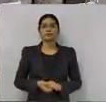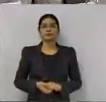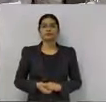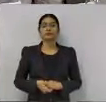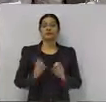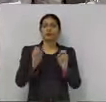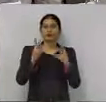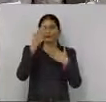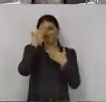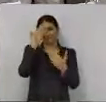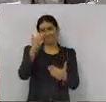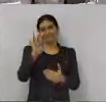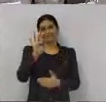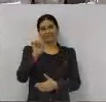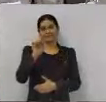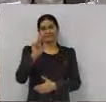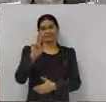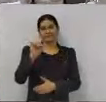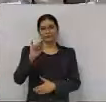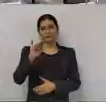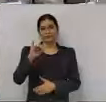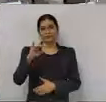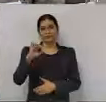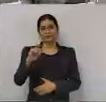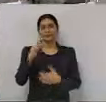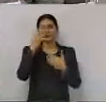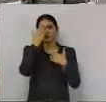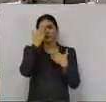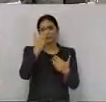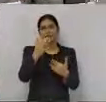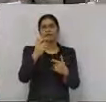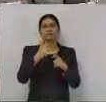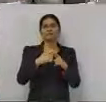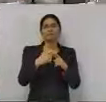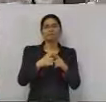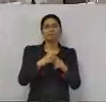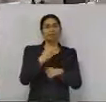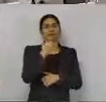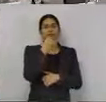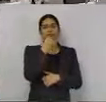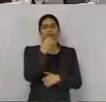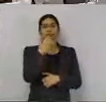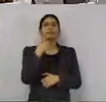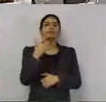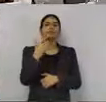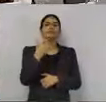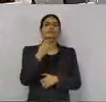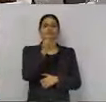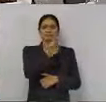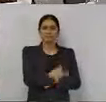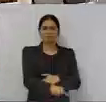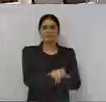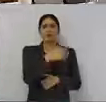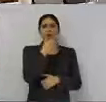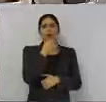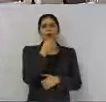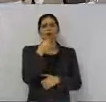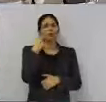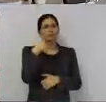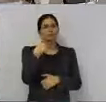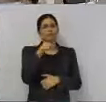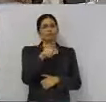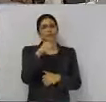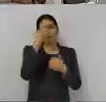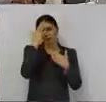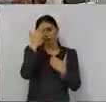Ok, obrigado, Fabrício. Obrigado, doutor De Angelis. Dá um alô também para os colegas do BID, para o Marcelo e para o Rogério, que estão dando